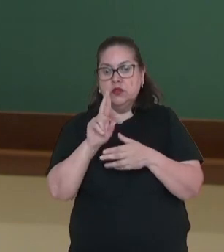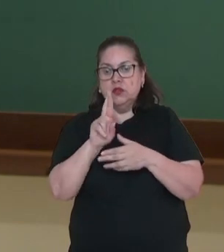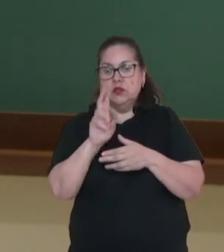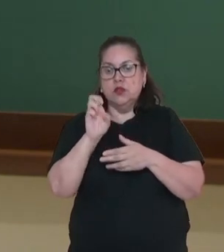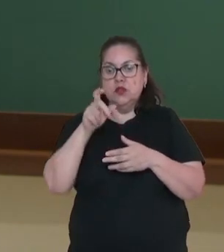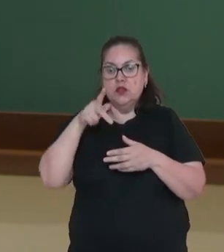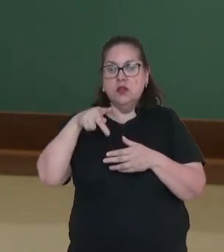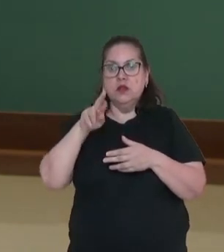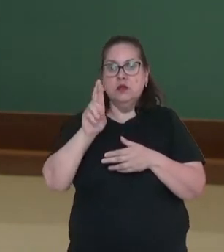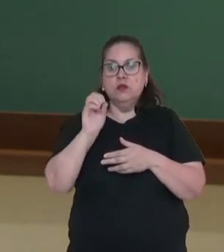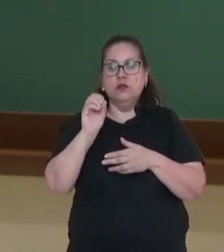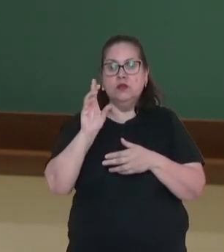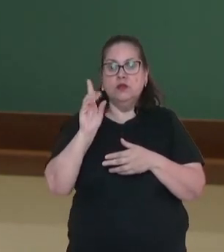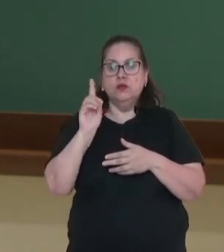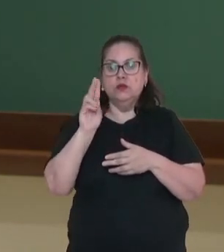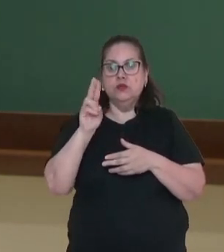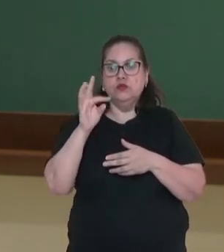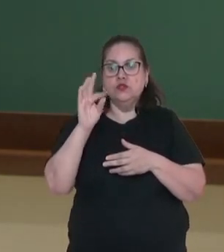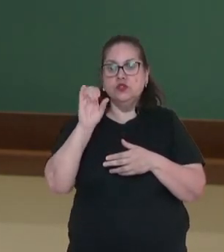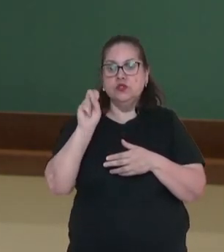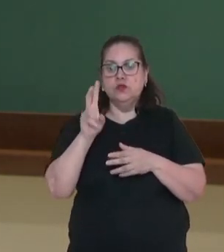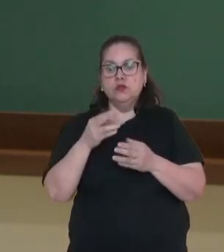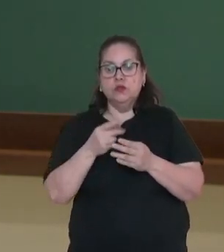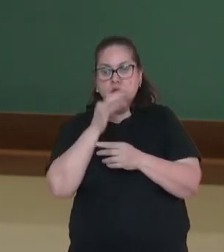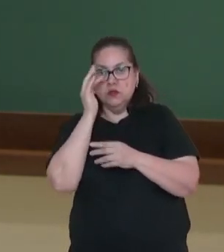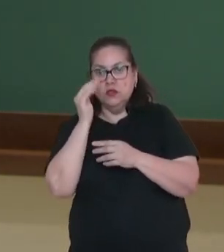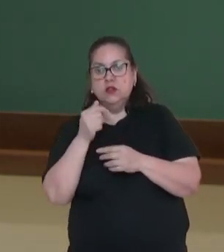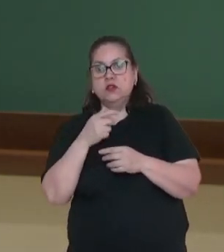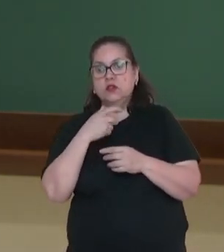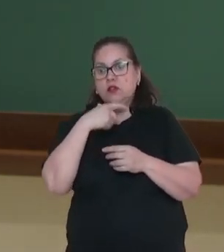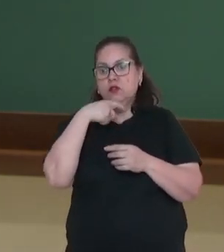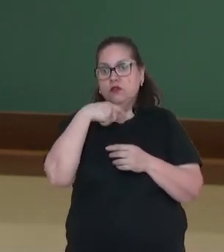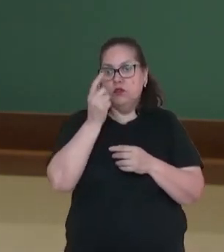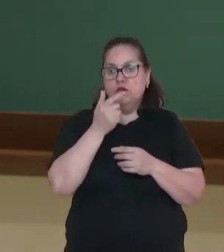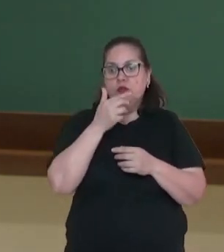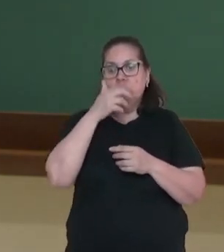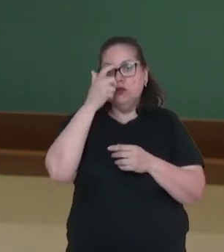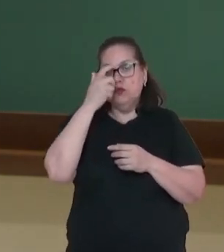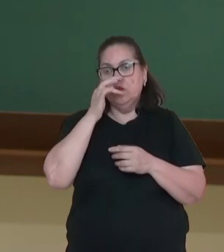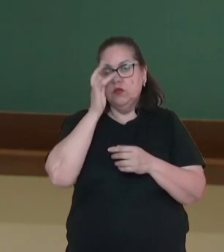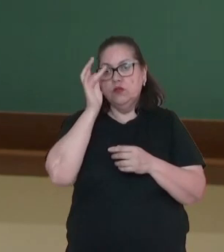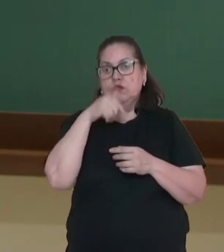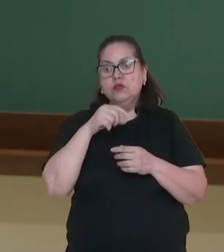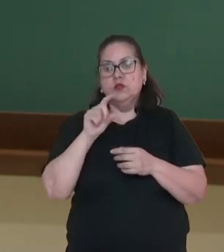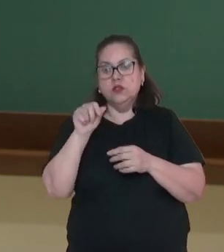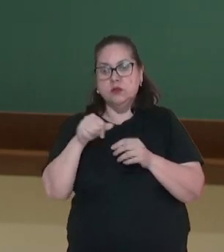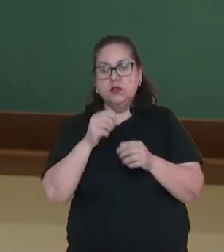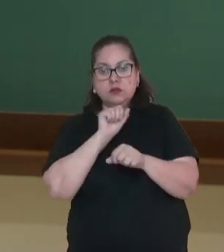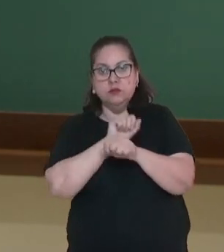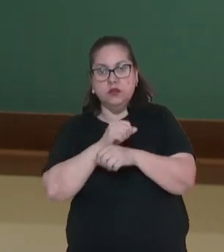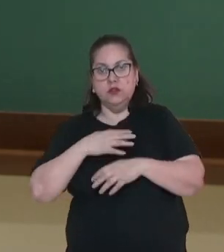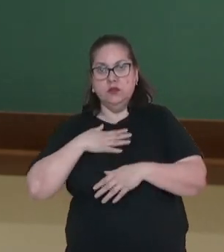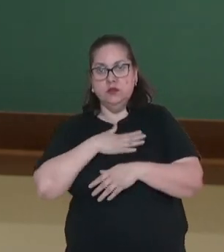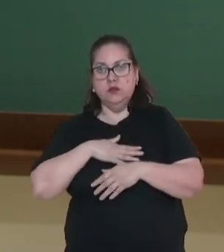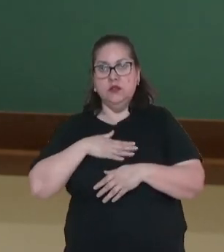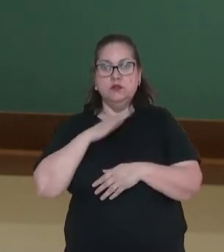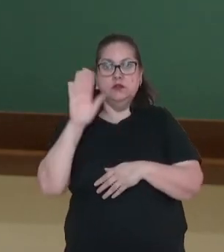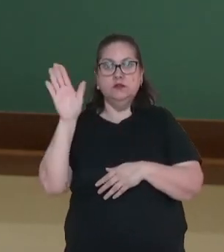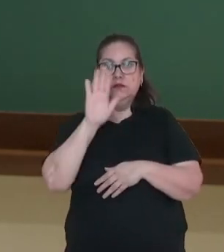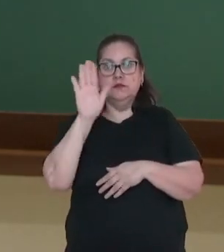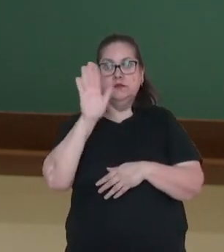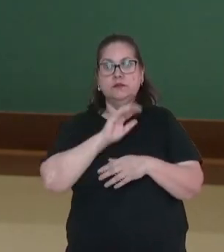das plantas, falamos sobre flor, fruto e semente, né? Eu espero que vocês tenham gostado. Até breve.